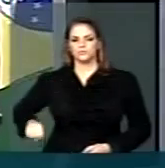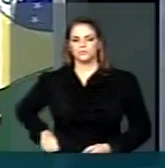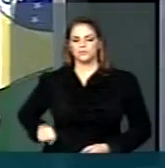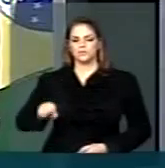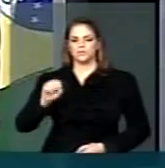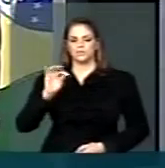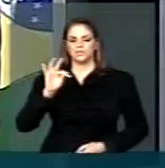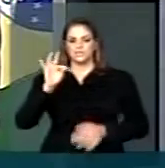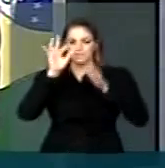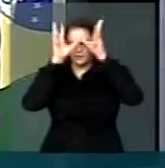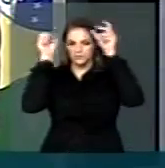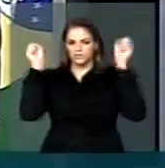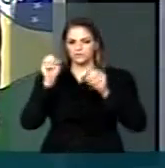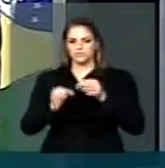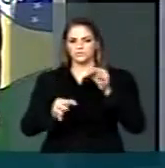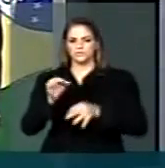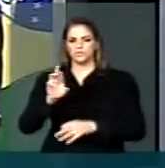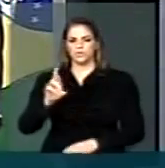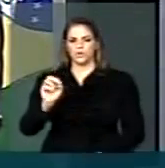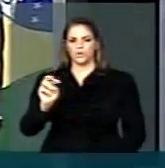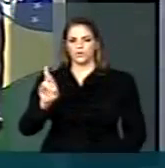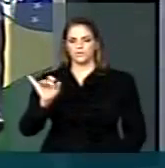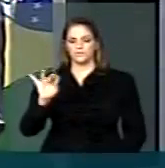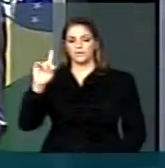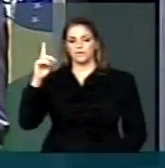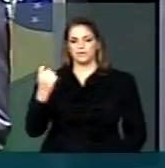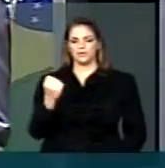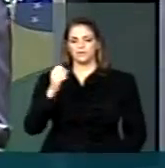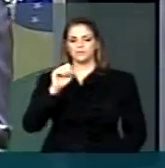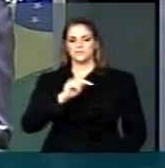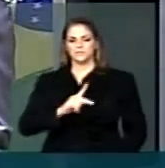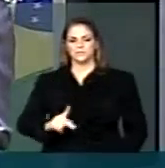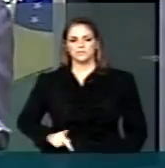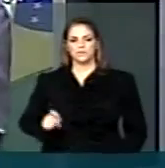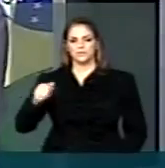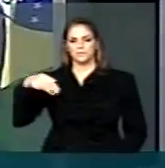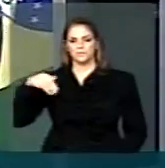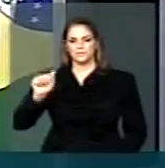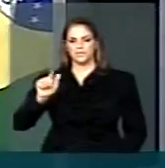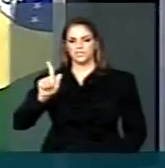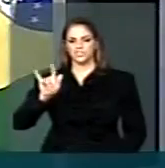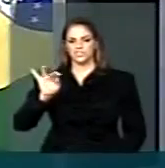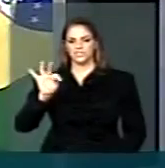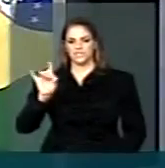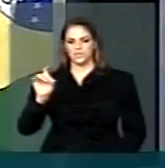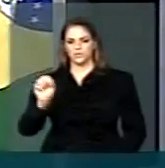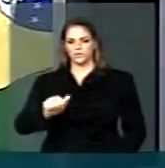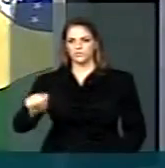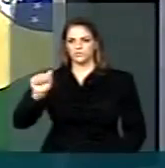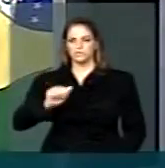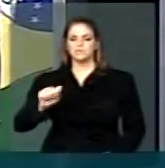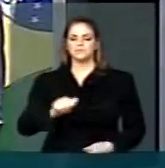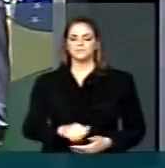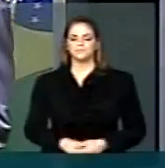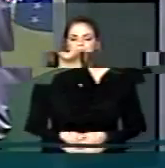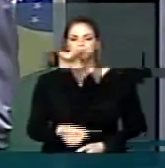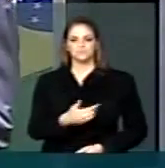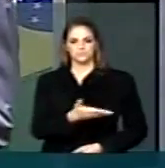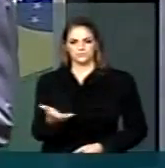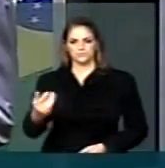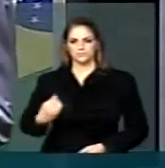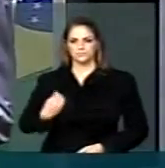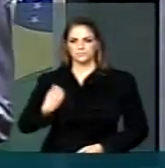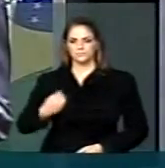Justiça de Roraima e ex-presidente da Associação dos Magistrados Brasileiros. Senhores deputados,